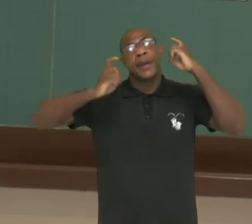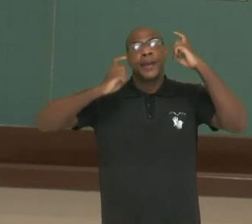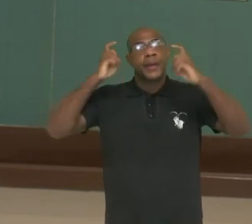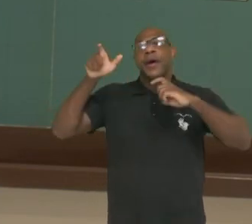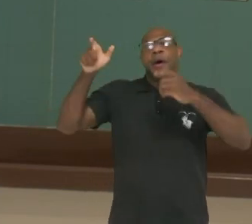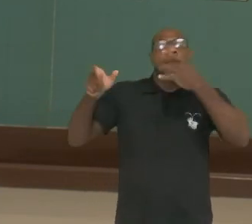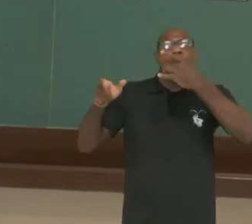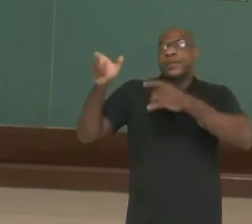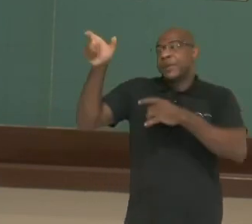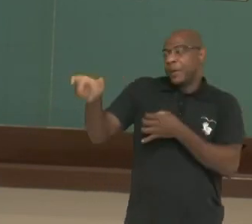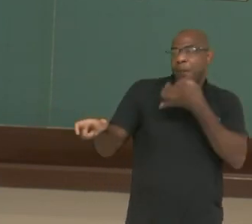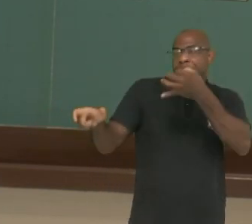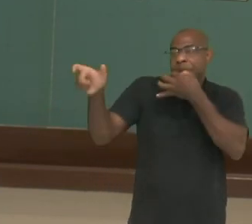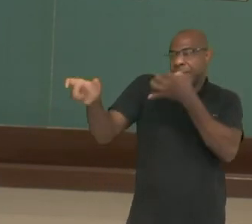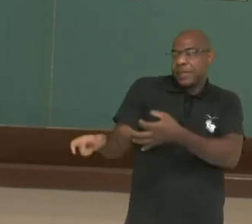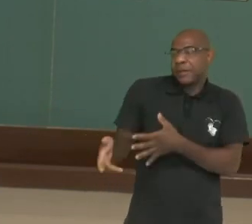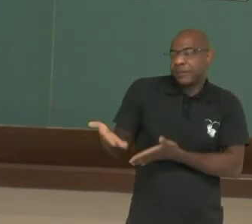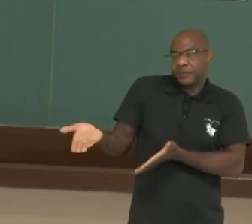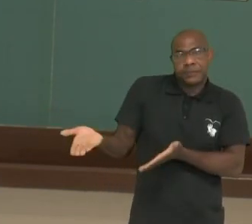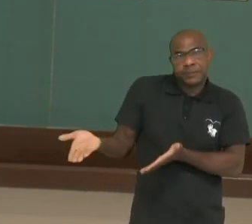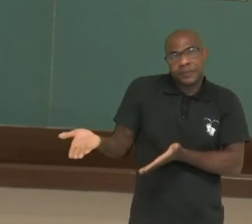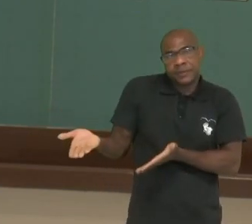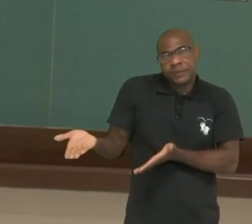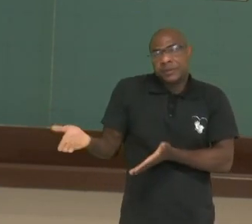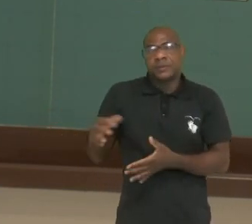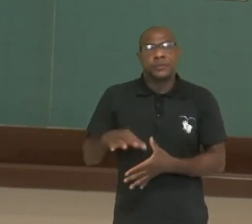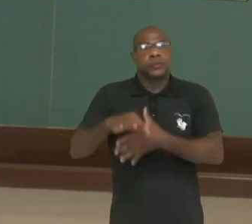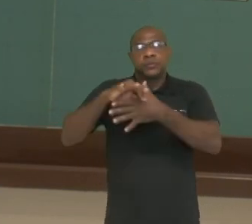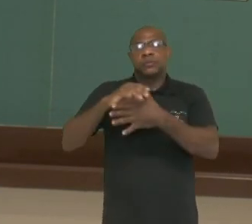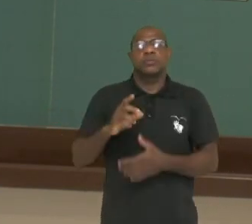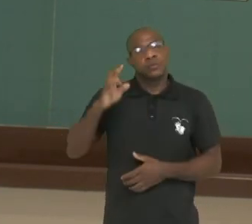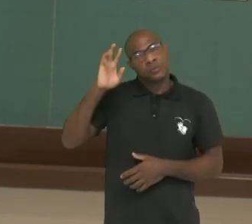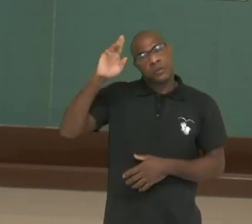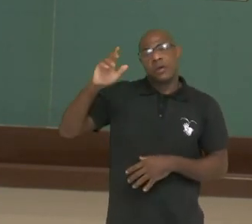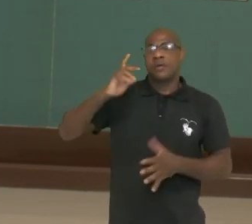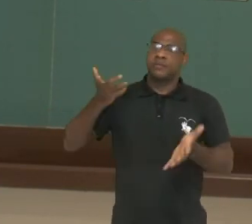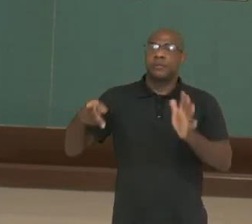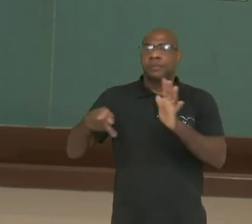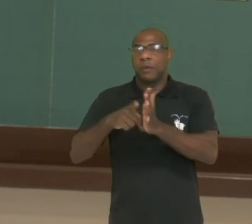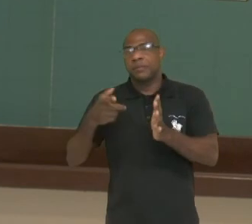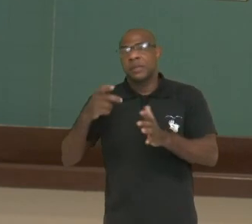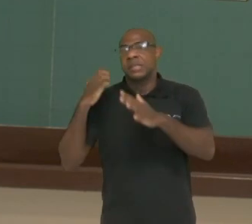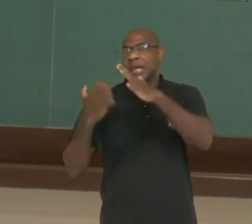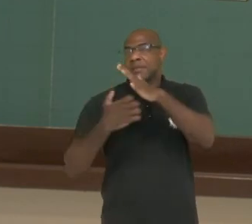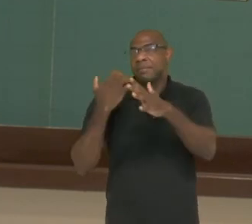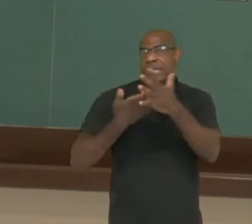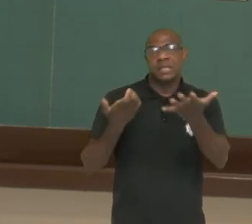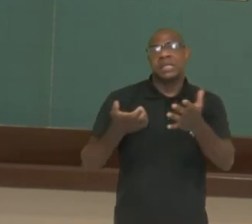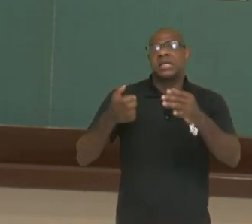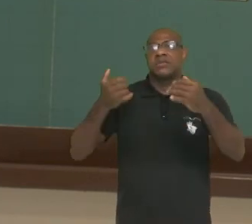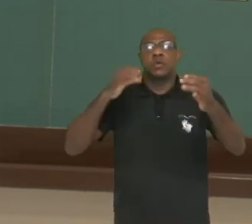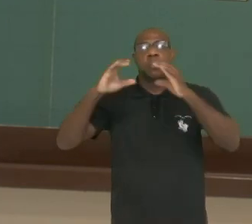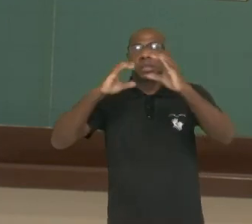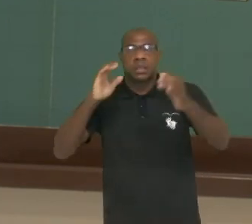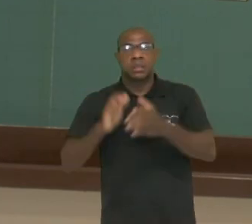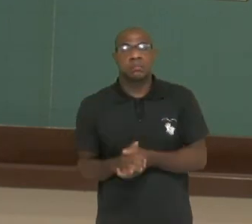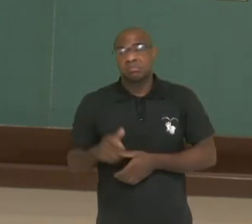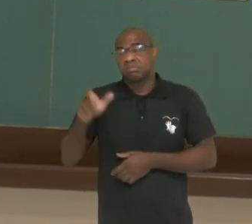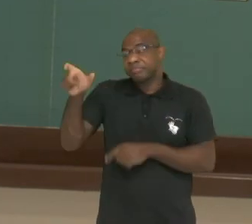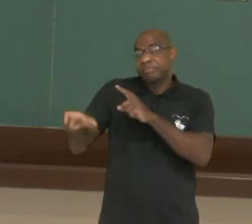a opinião ali dos seus chefes, dos donos dos veículos de comunicação. Por quê? Porque ela tem uma certa liberdade de expressar a